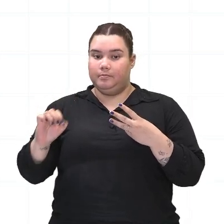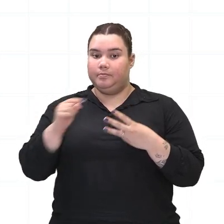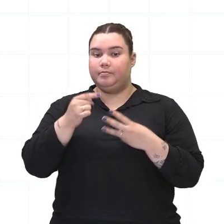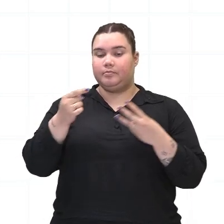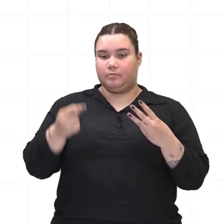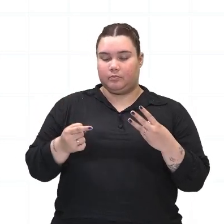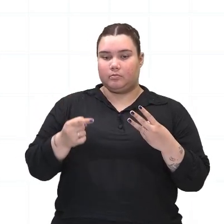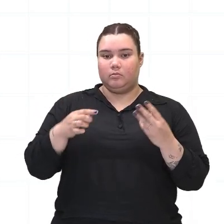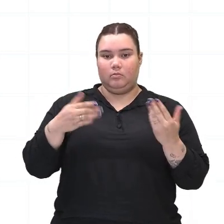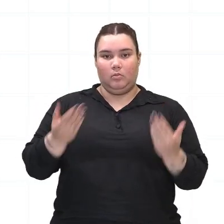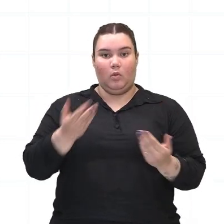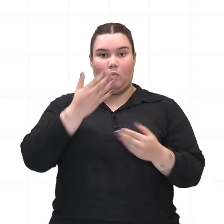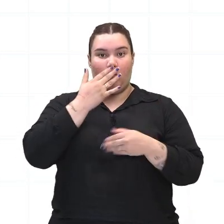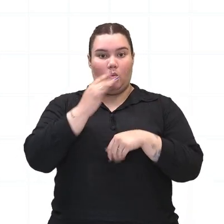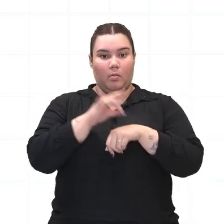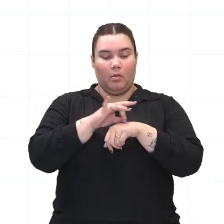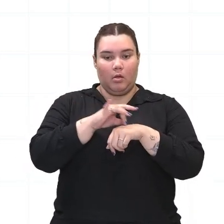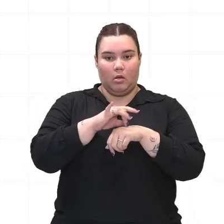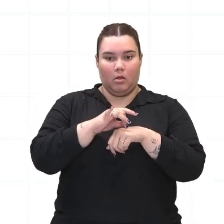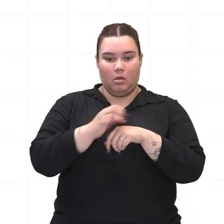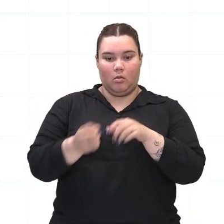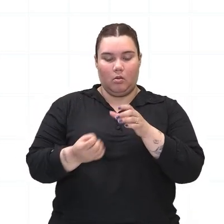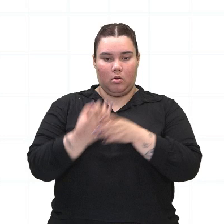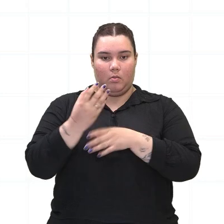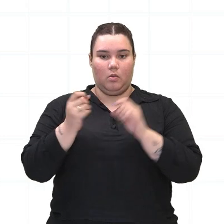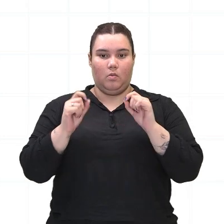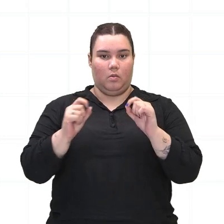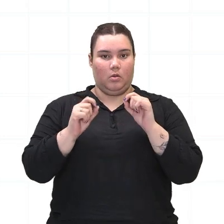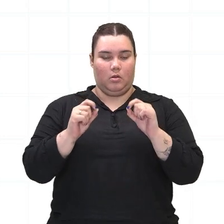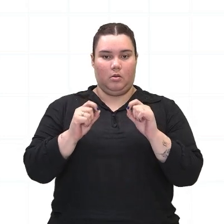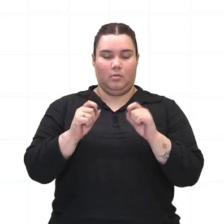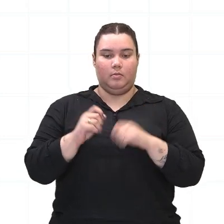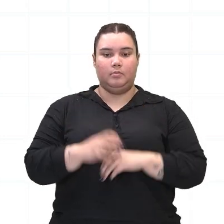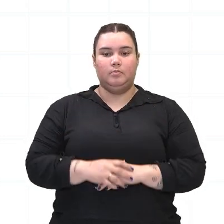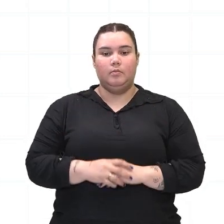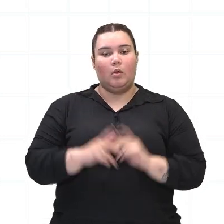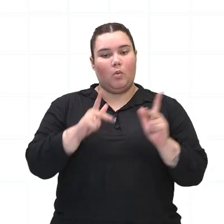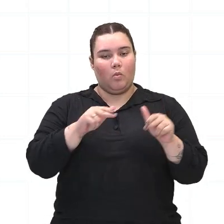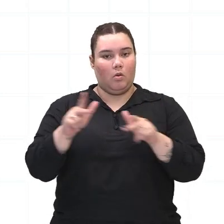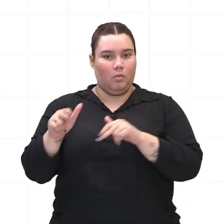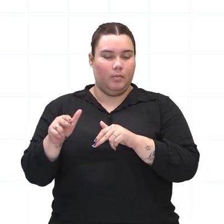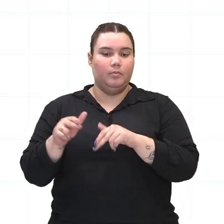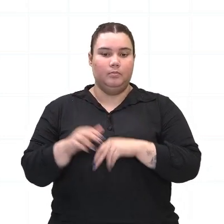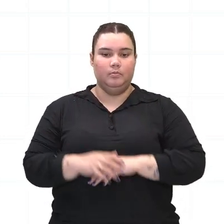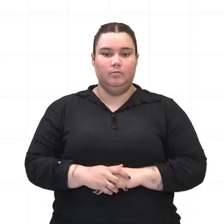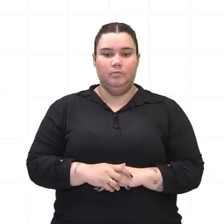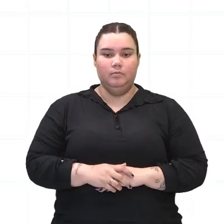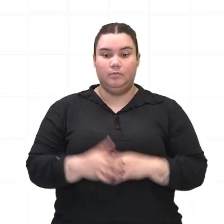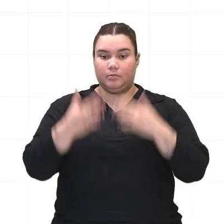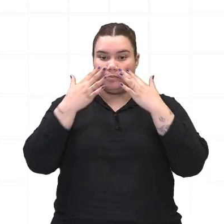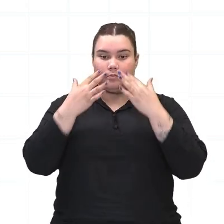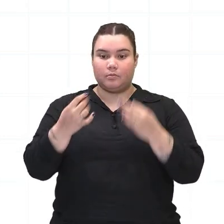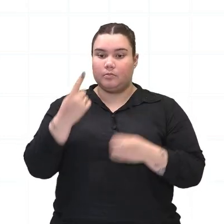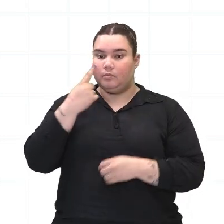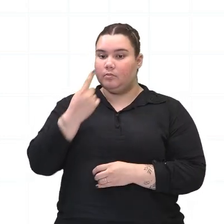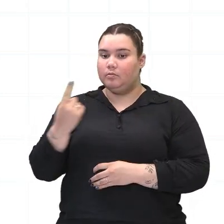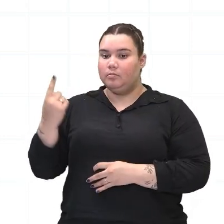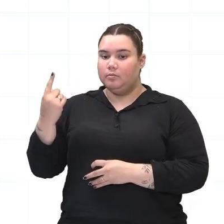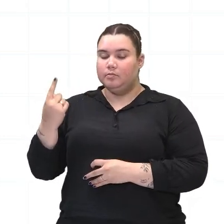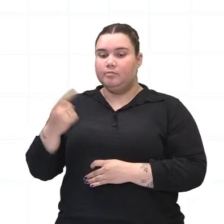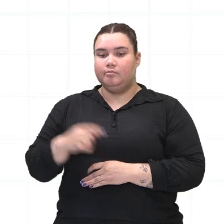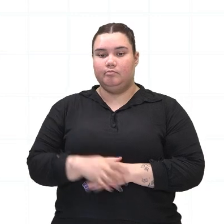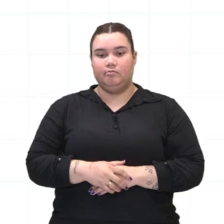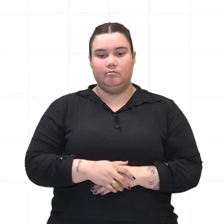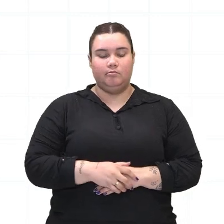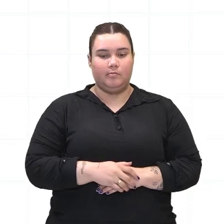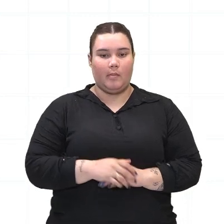cor preta é obtida como todas as cores, como falamos há pouco. Olha só mais atentamente nesse zoom.